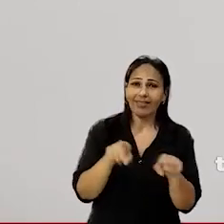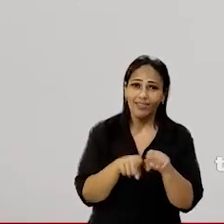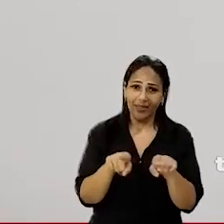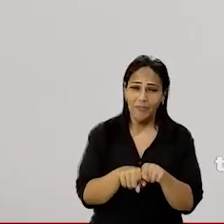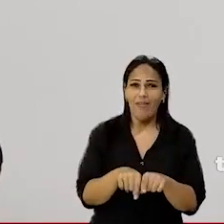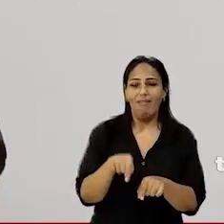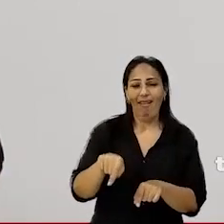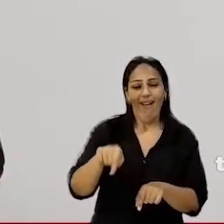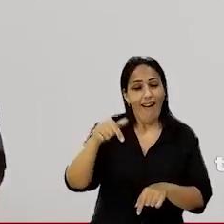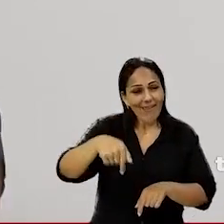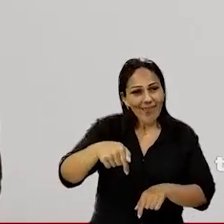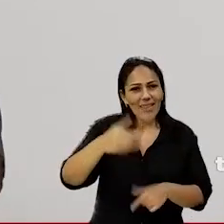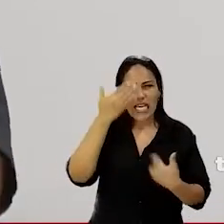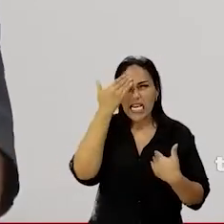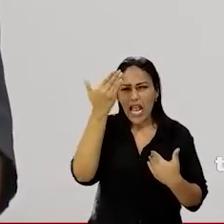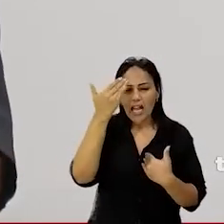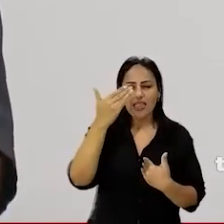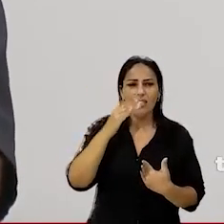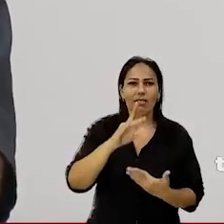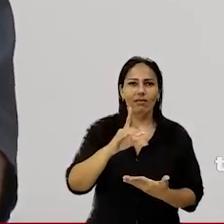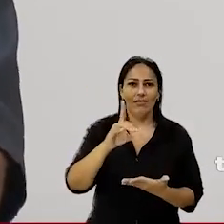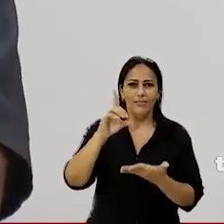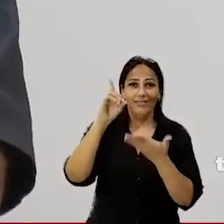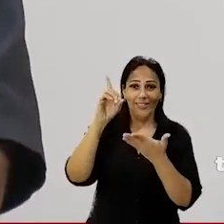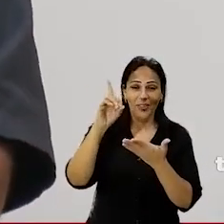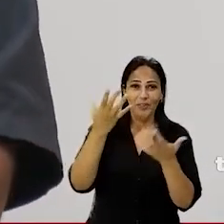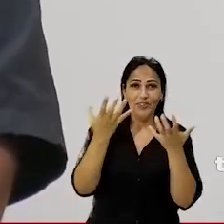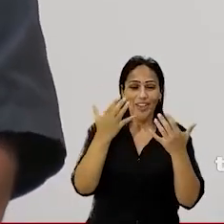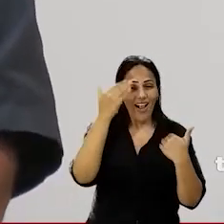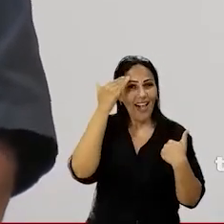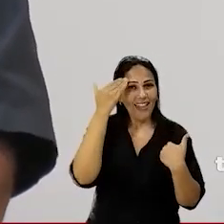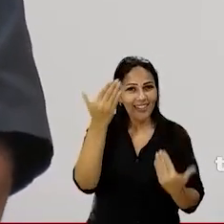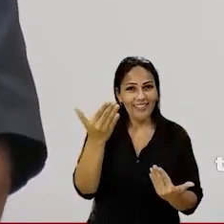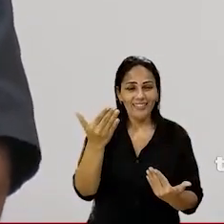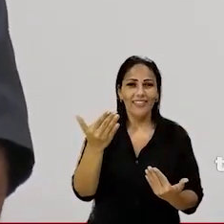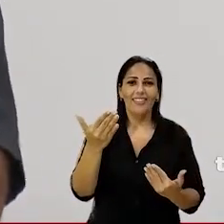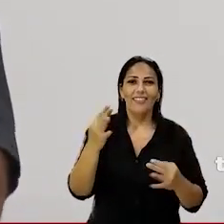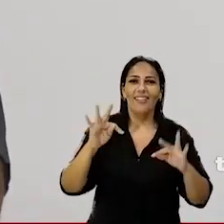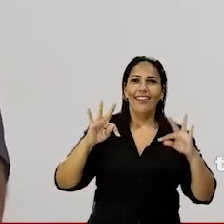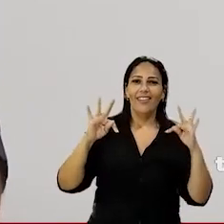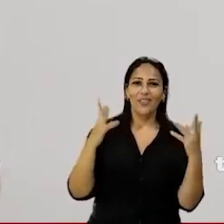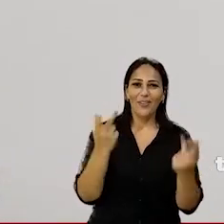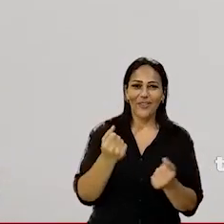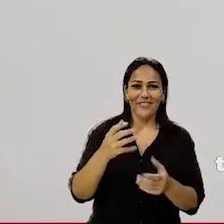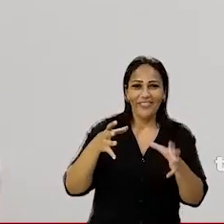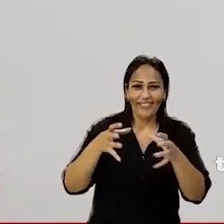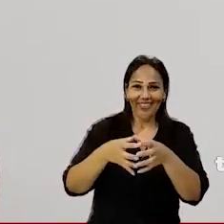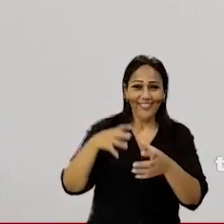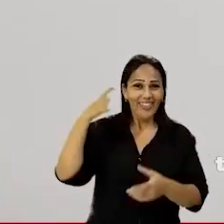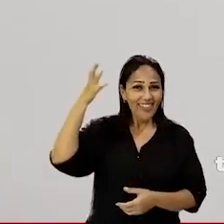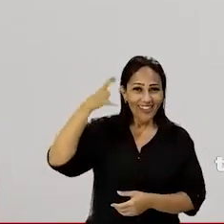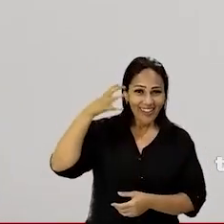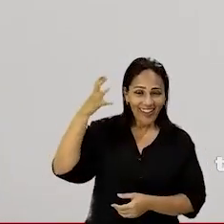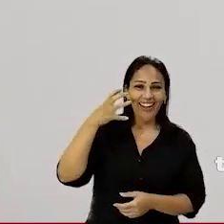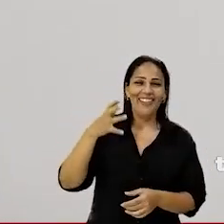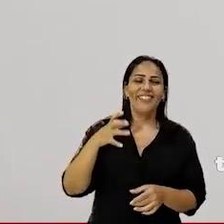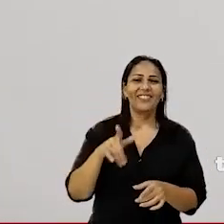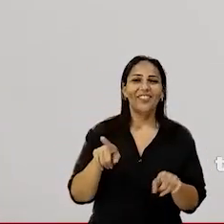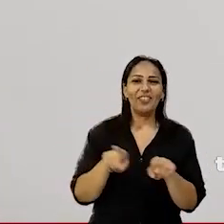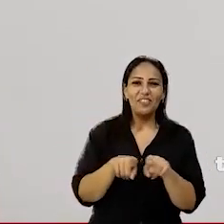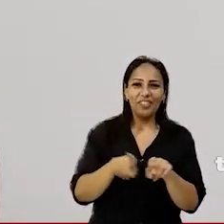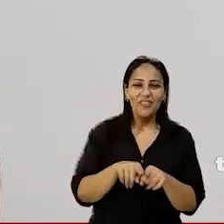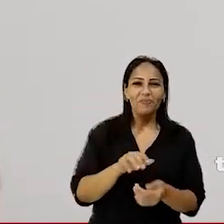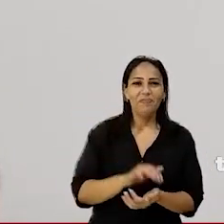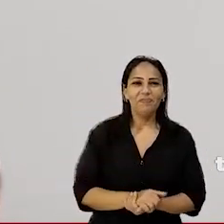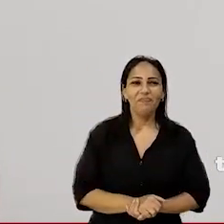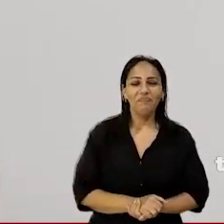Aqui, graças a Deus, quero agradecer a todos, a equipe da Rádio Rural, da 102,